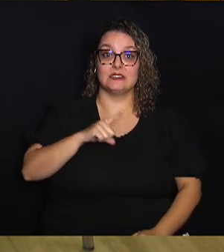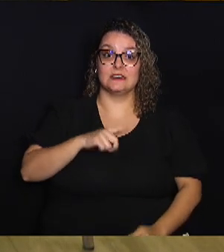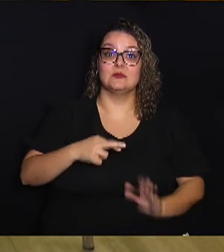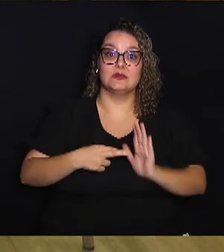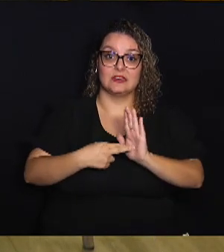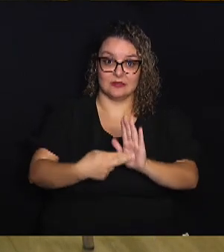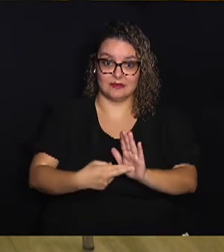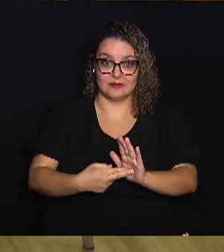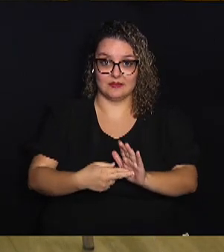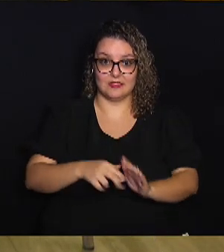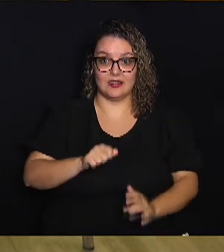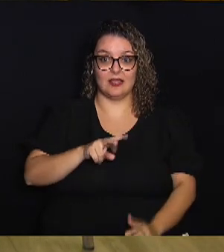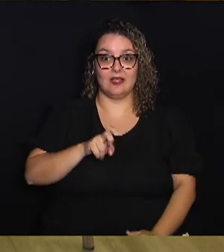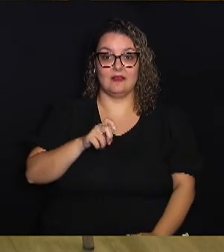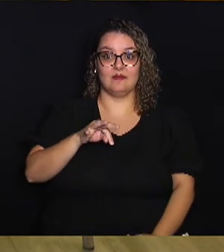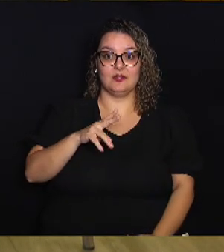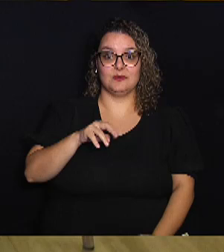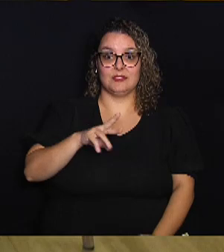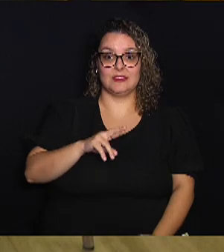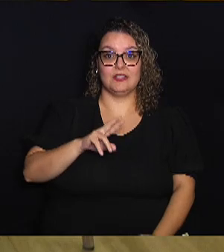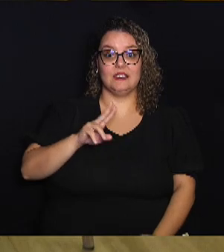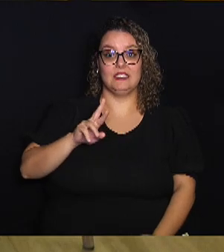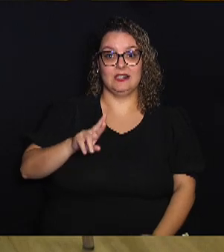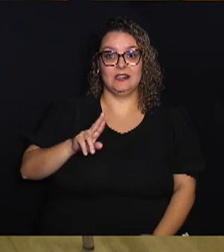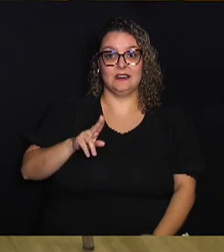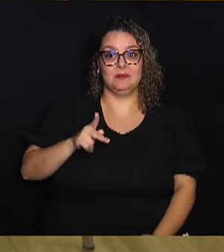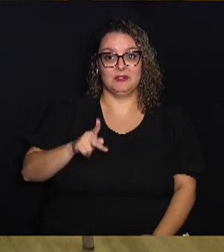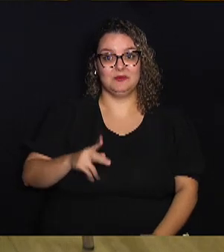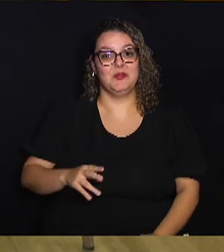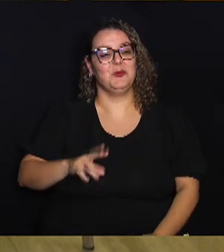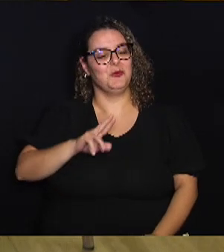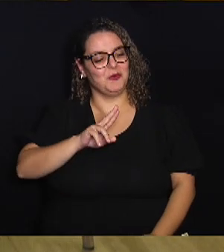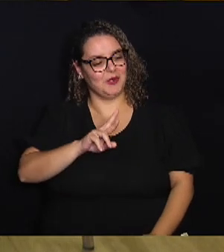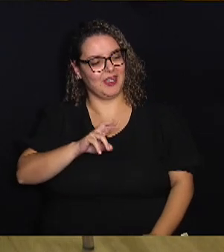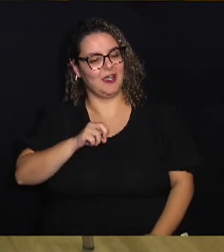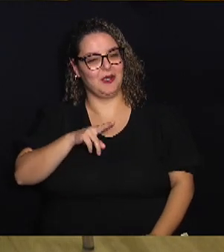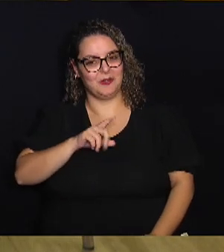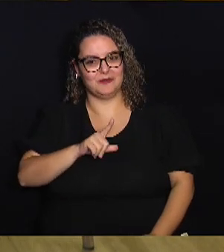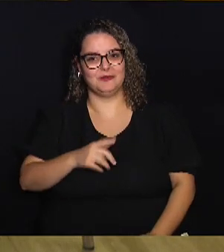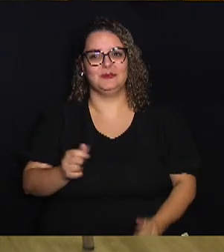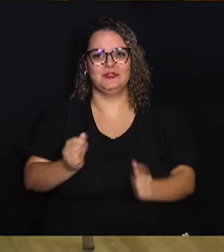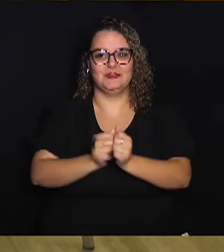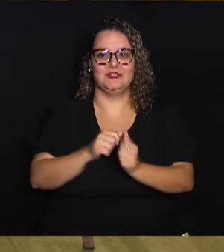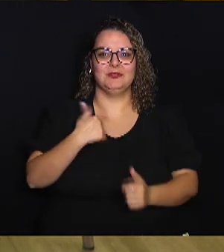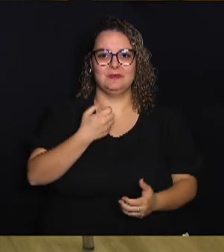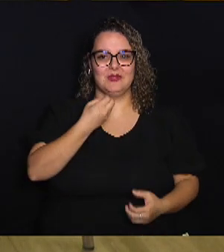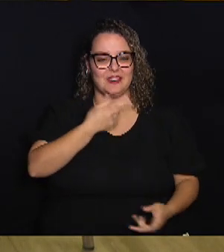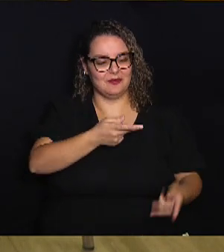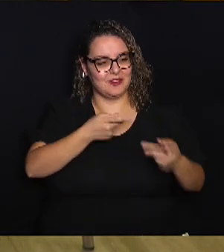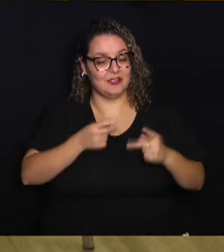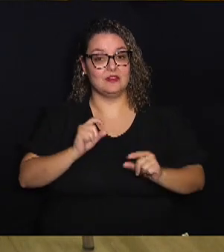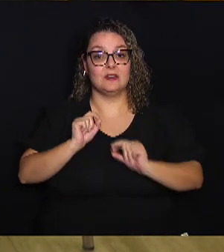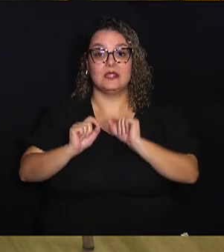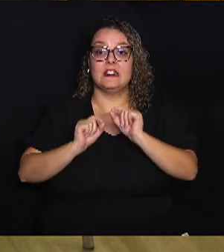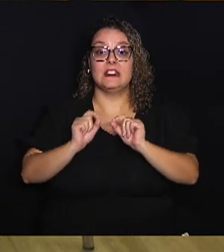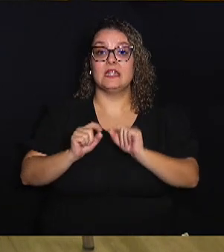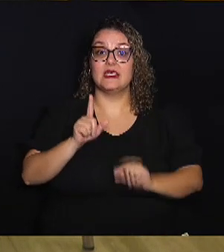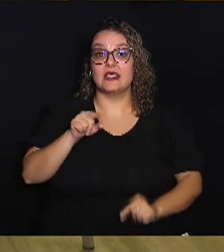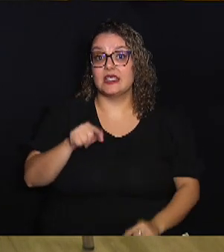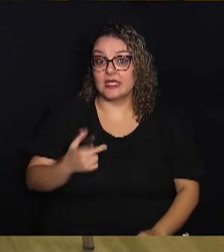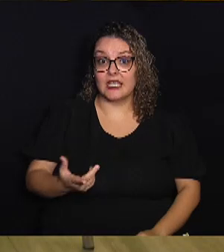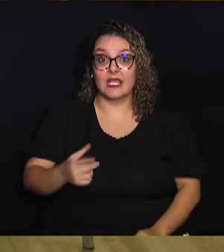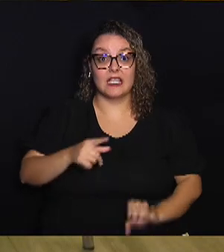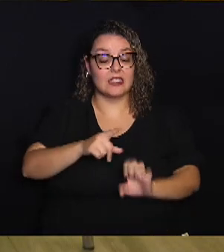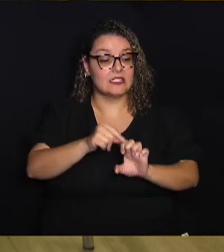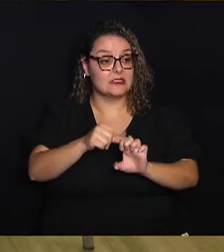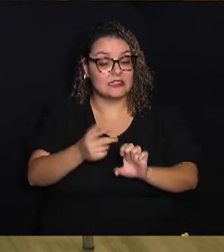referências, a Venture Hub. Por isso, o Raul está aqui com a gente. Seja bem-vindo, Raul. E fala para mim, quem é esse